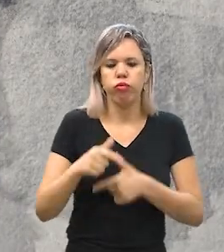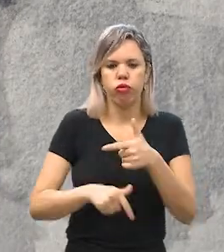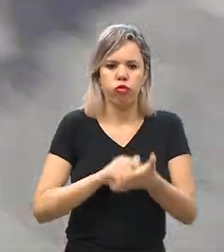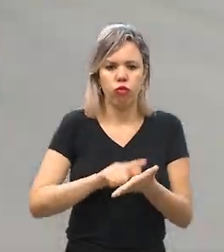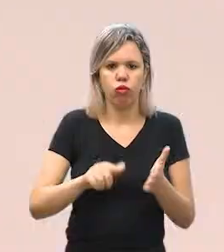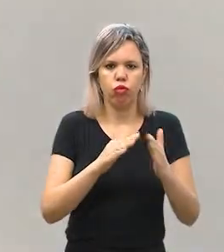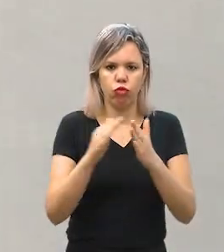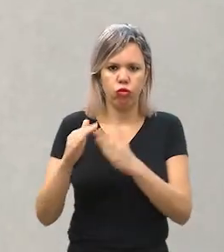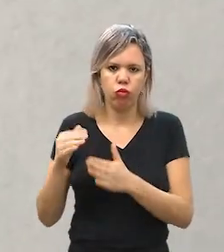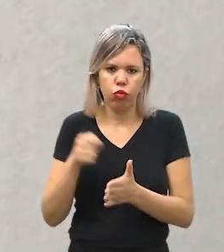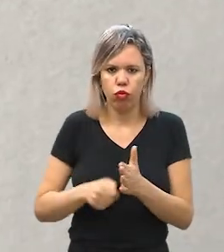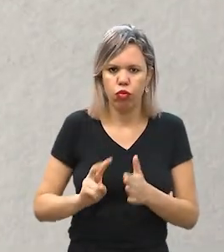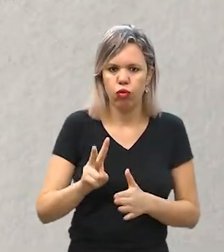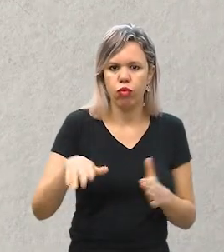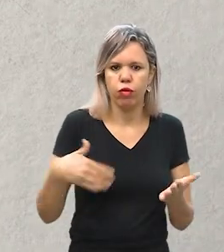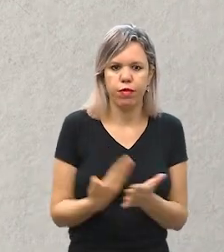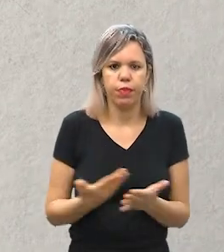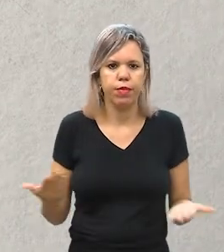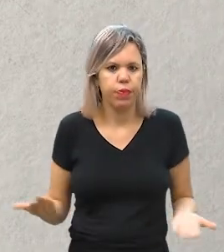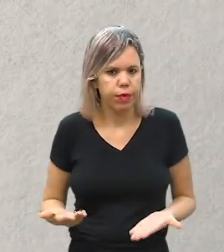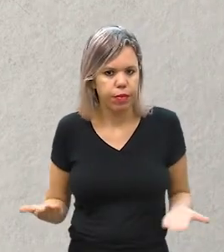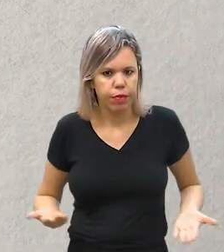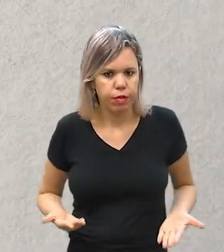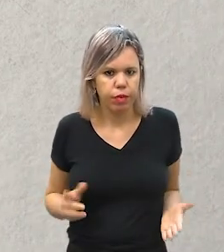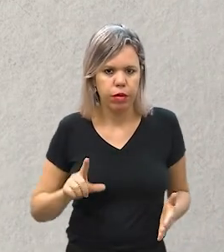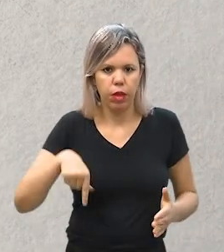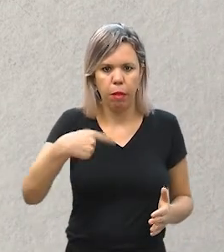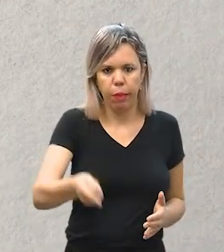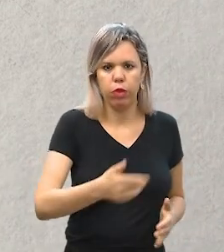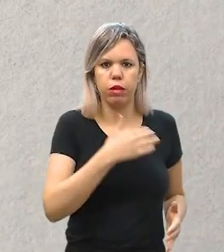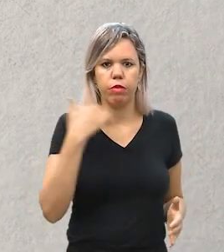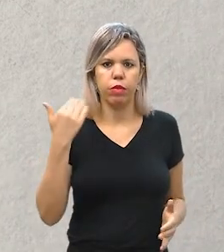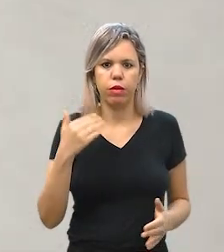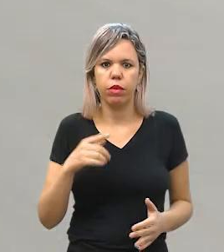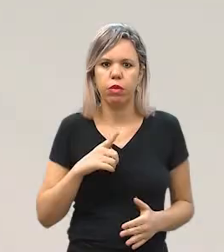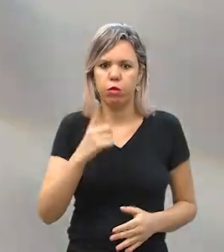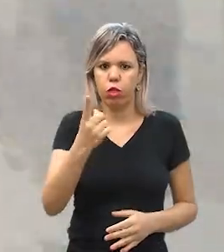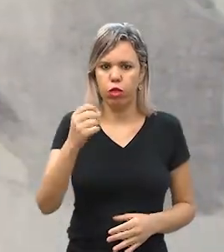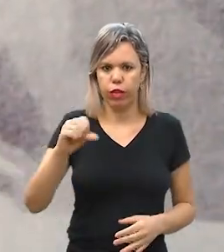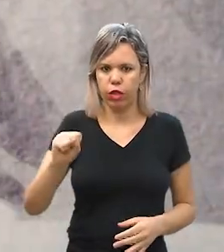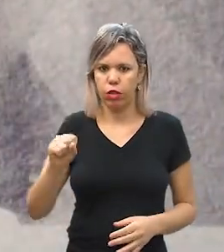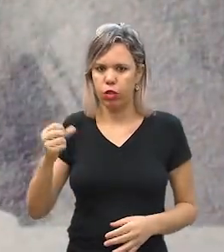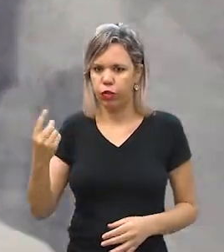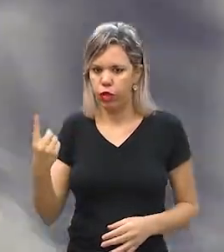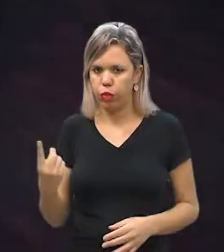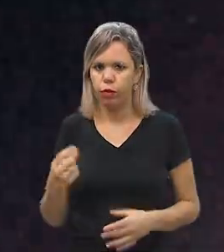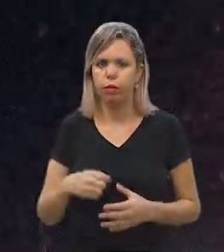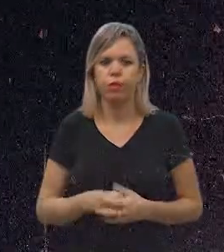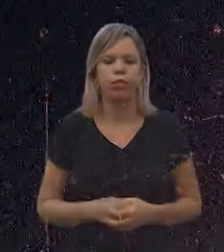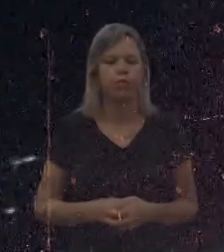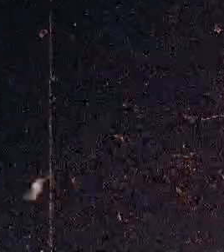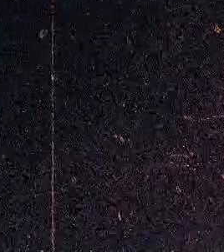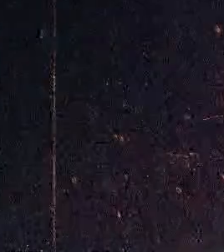sua luta permanece viva até hoje, mesmo após a sua morte em 1991.